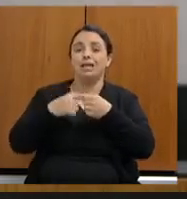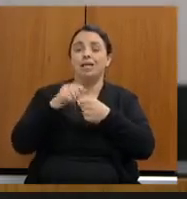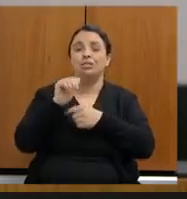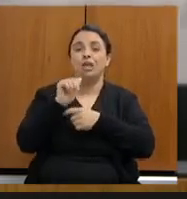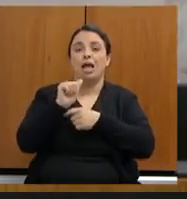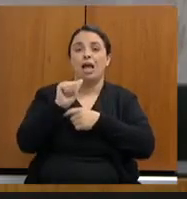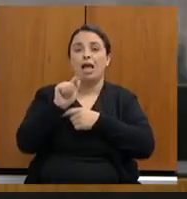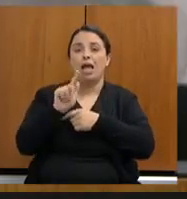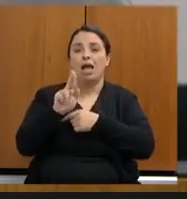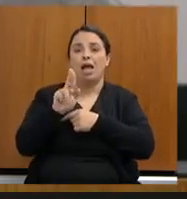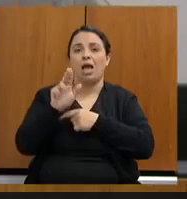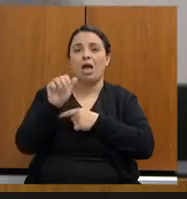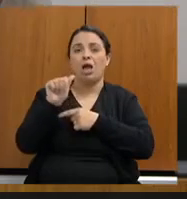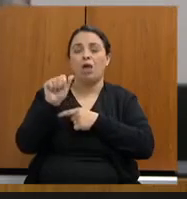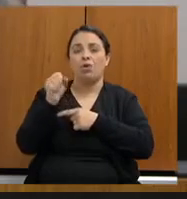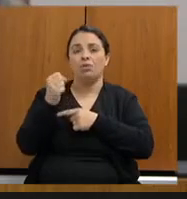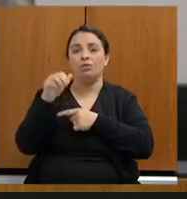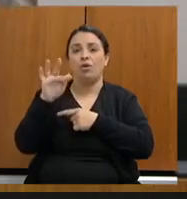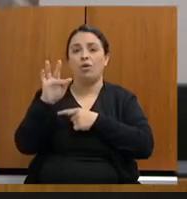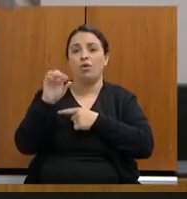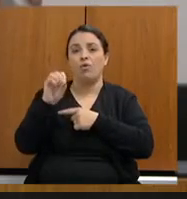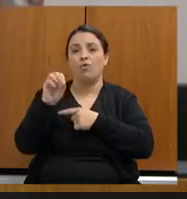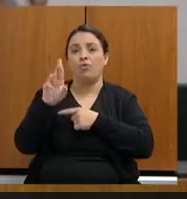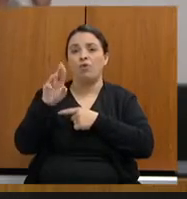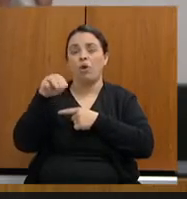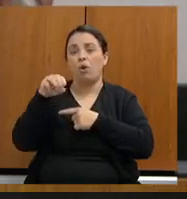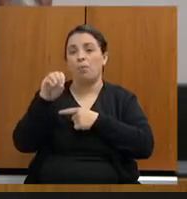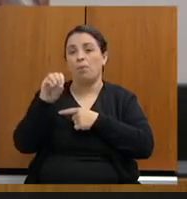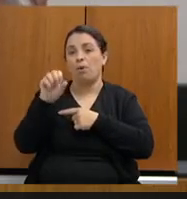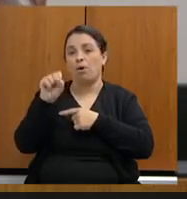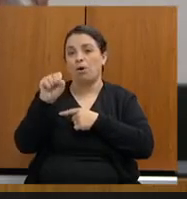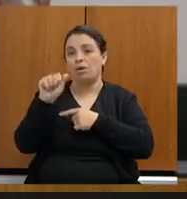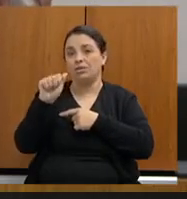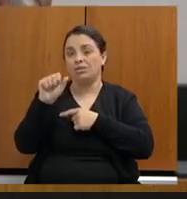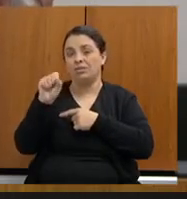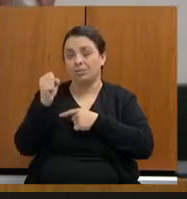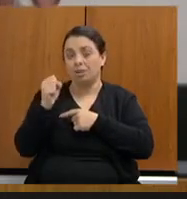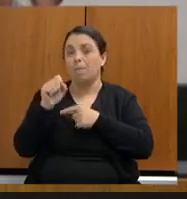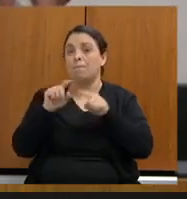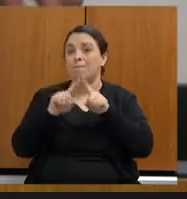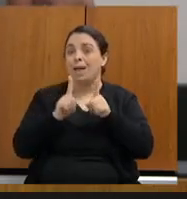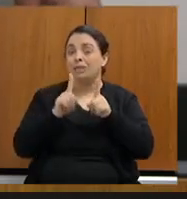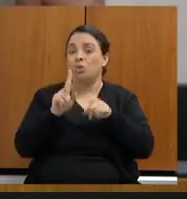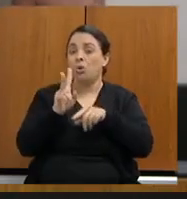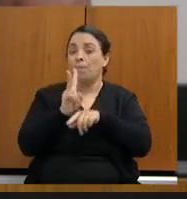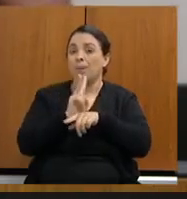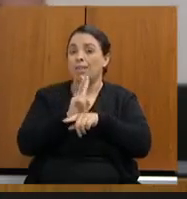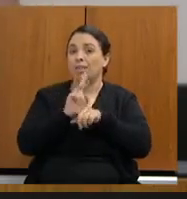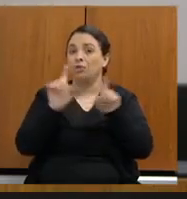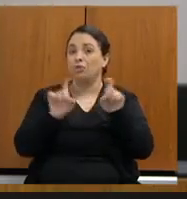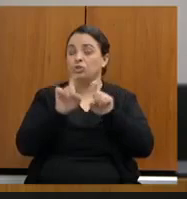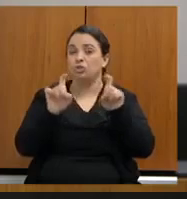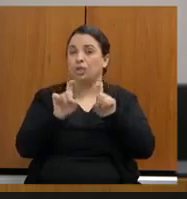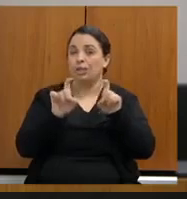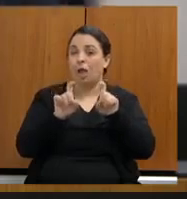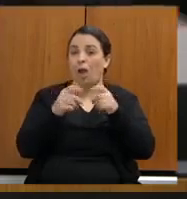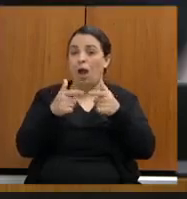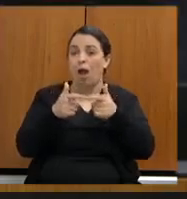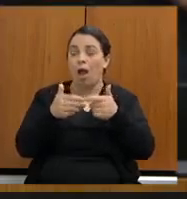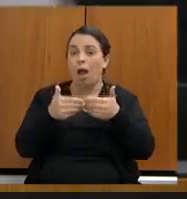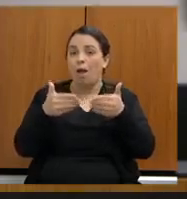mas o plantão digital não pode ser ampliado de forma desordenada